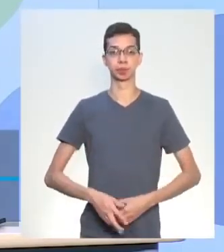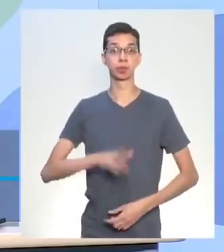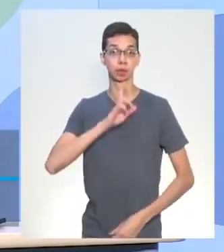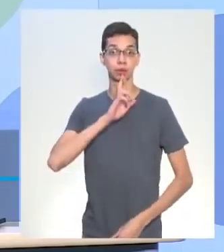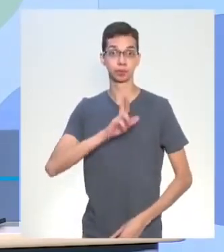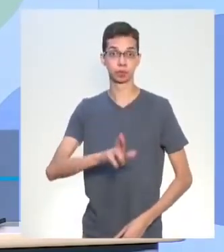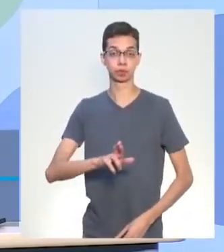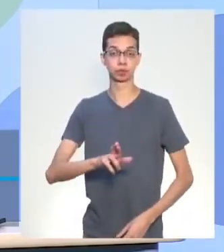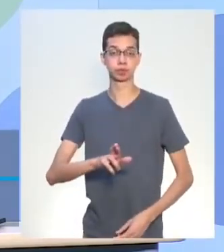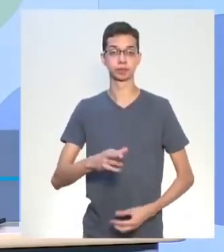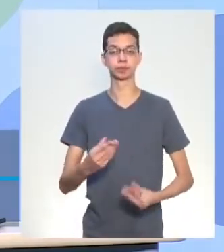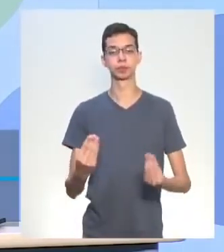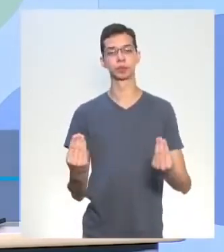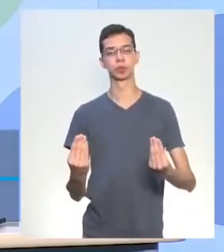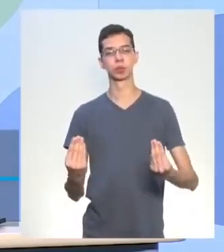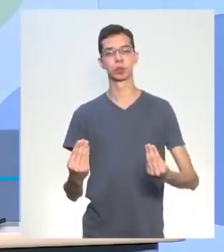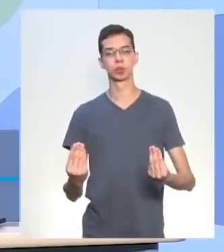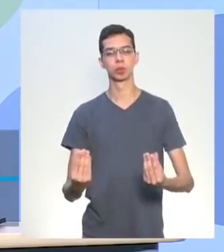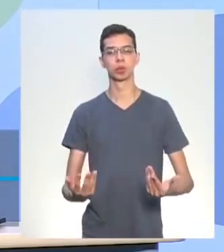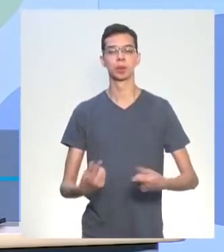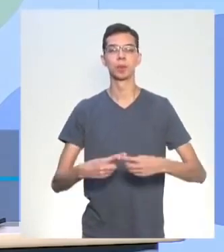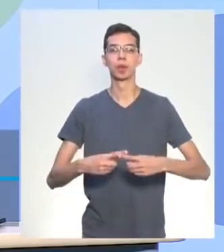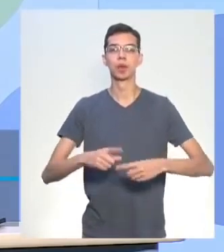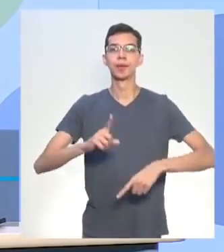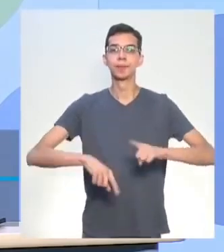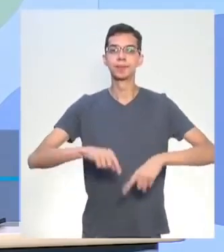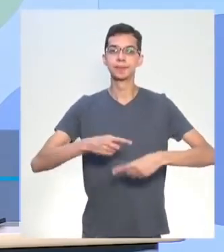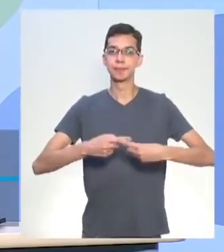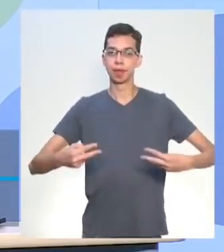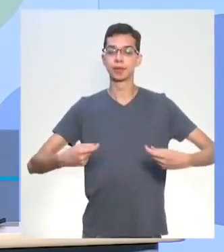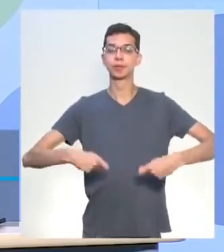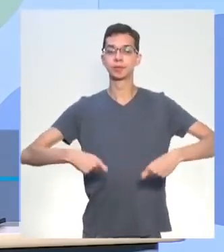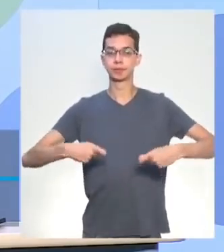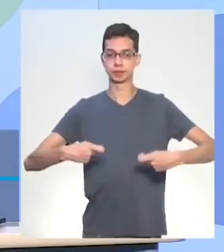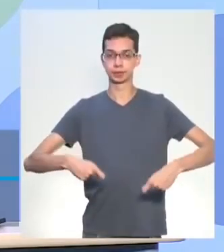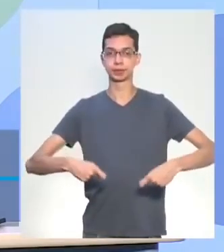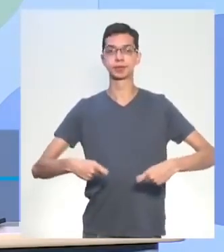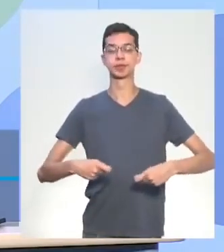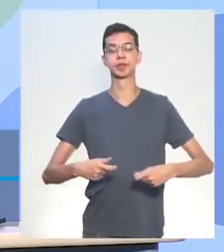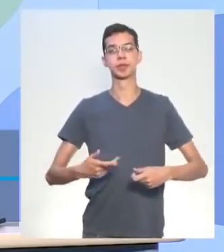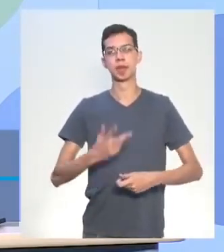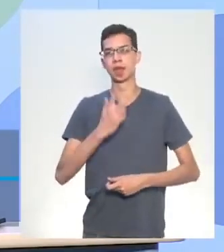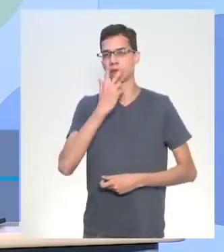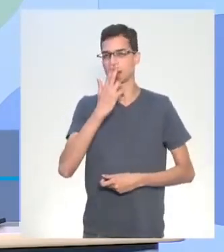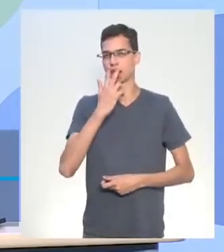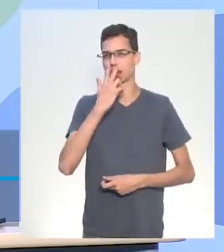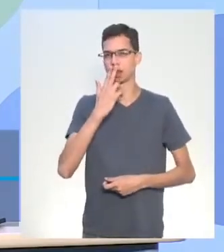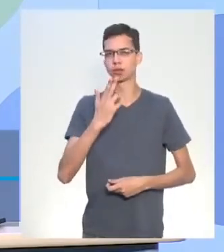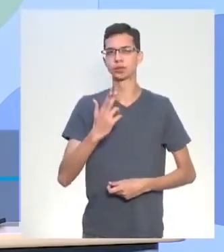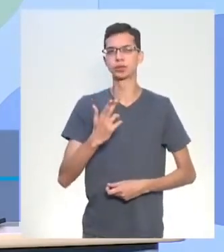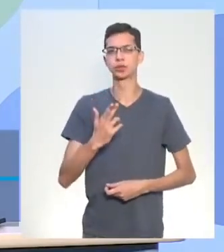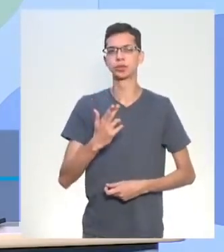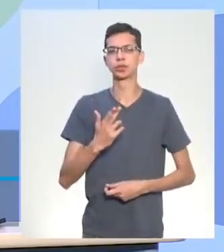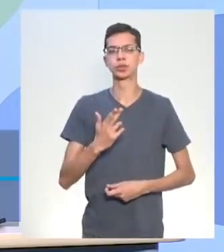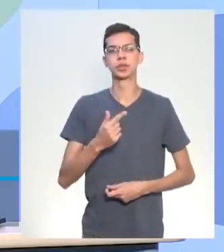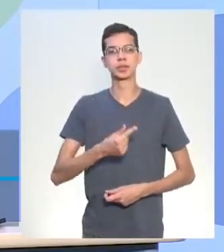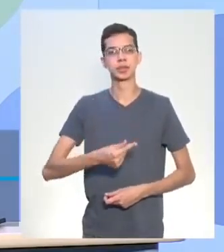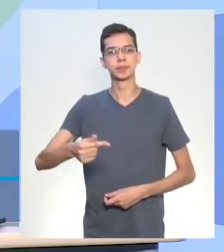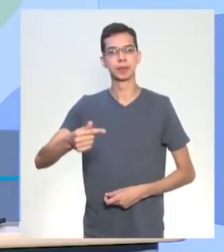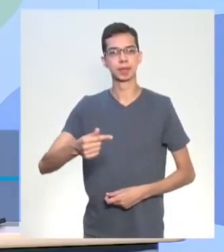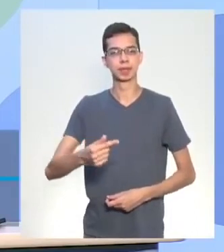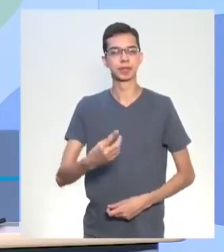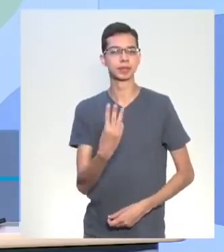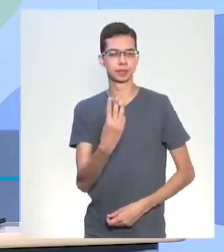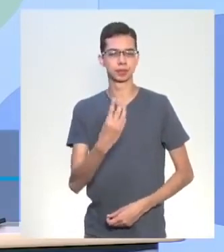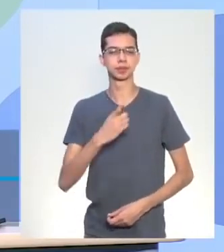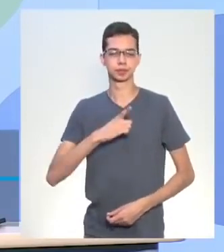resposta, é assim, tá? Que esses materiais deverão chegar aí nas próximas 3 semanas, tá?